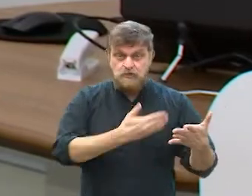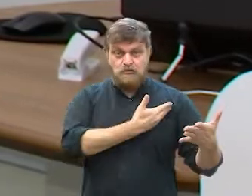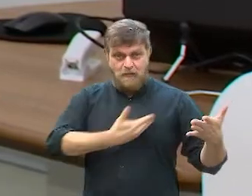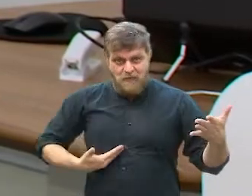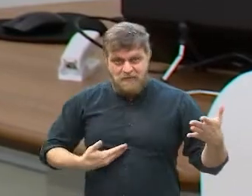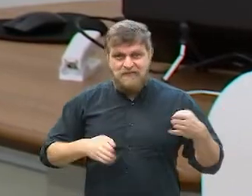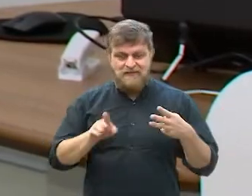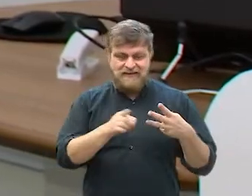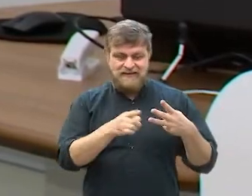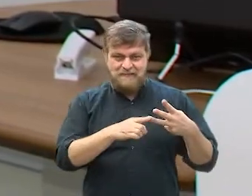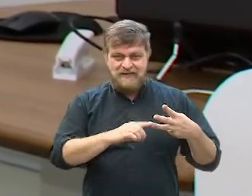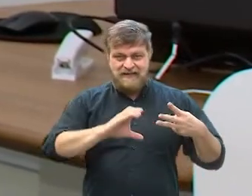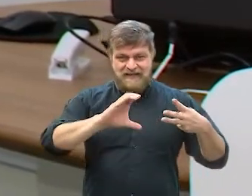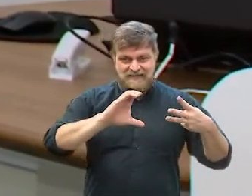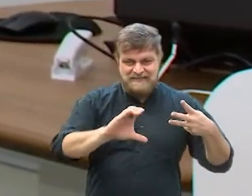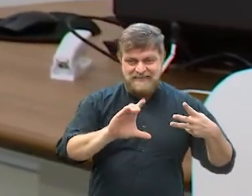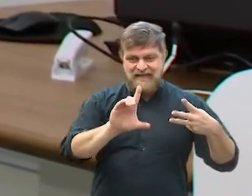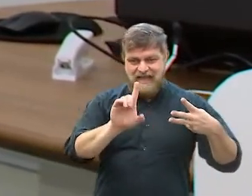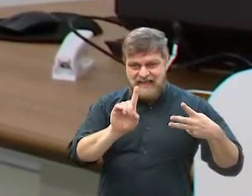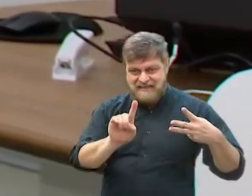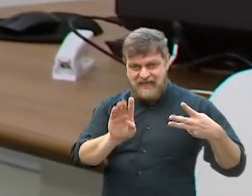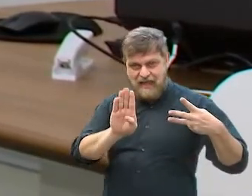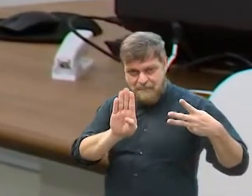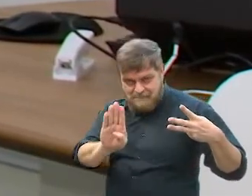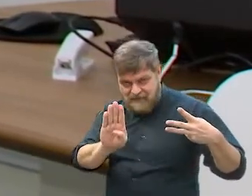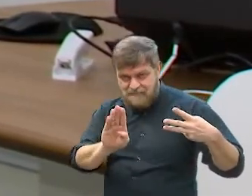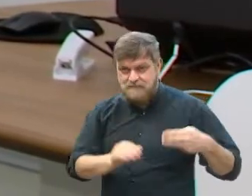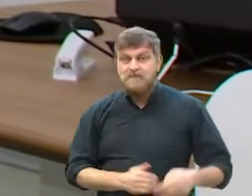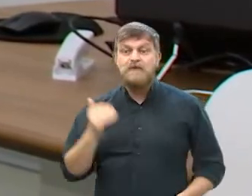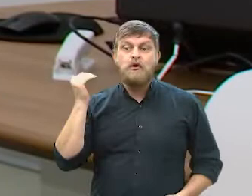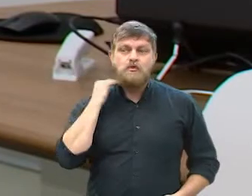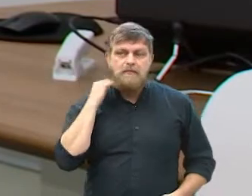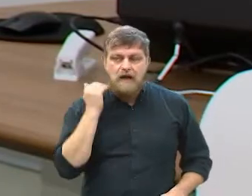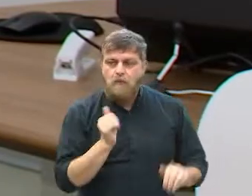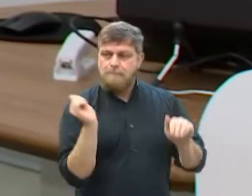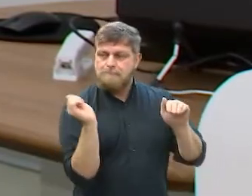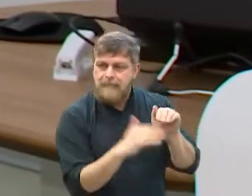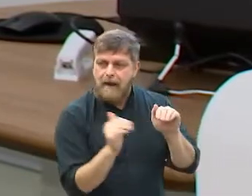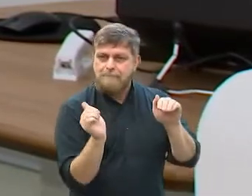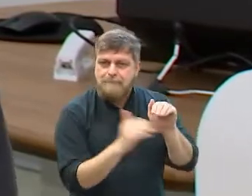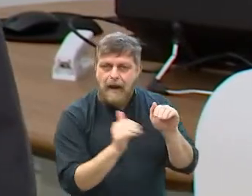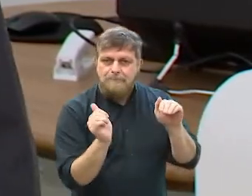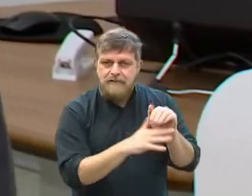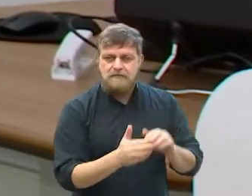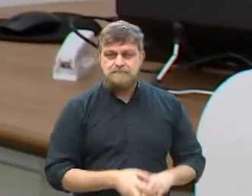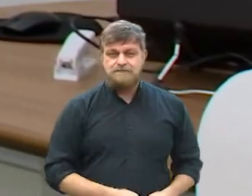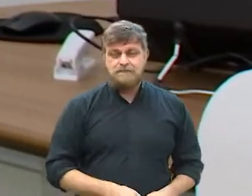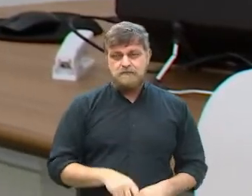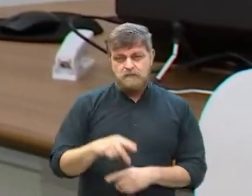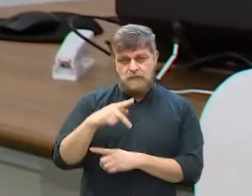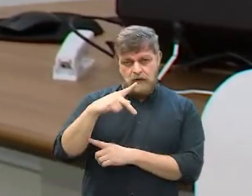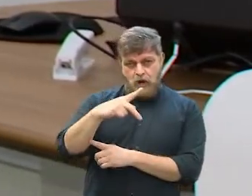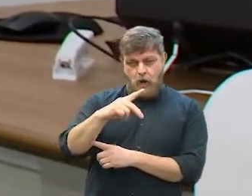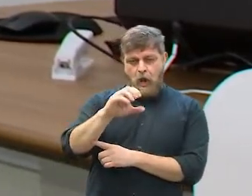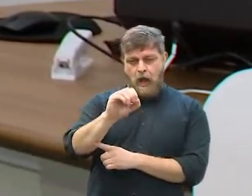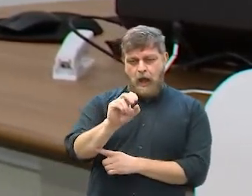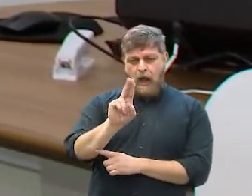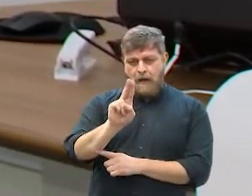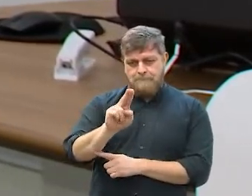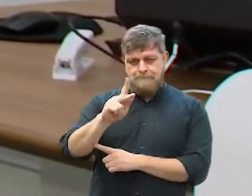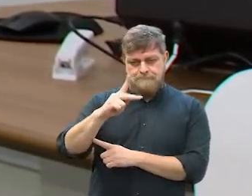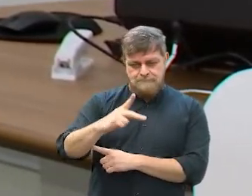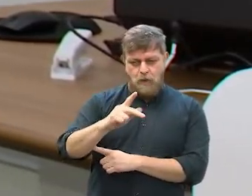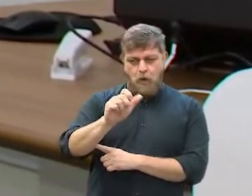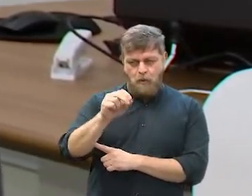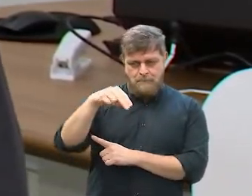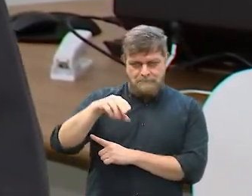os conhecidos CDBs, que são certificados de depósitos bancários. Especificamente da poupança... É que a poupança,